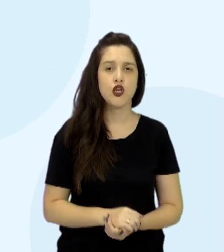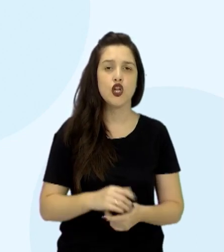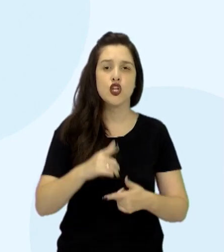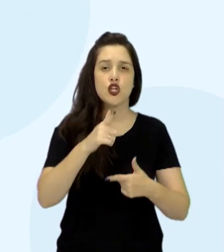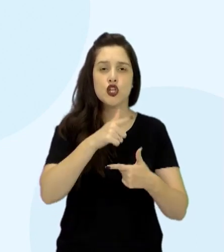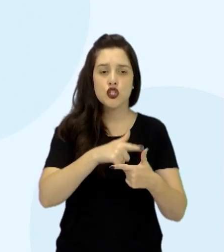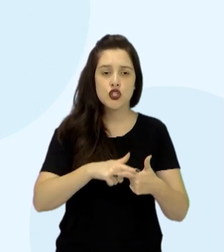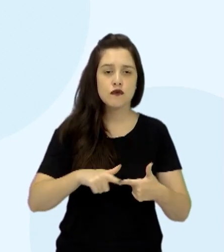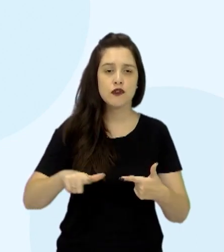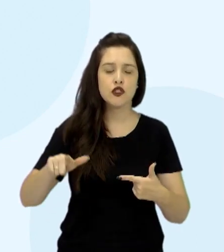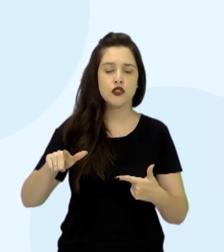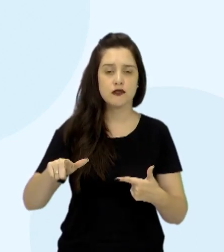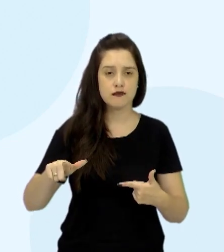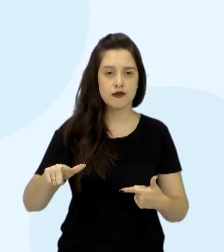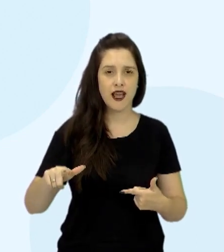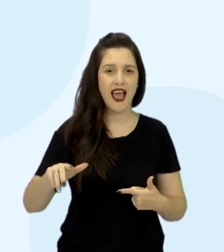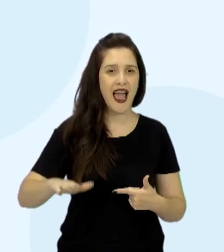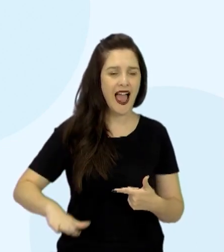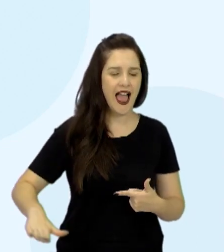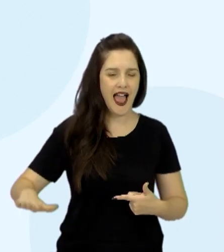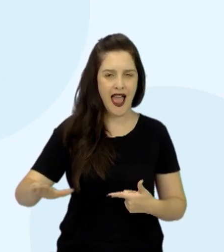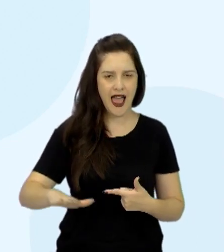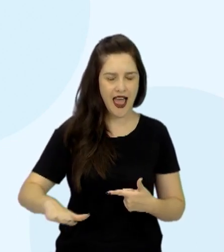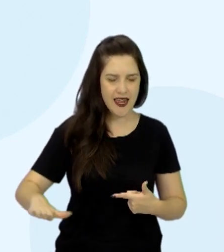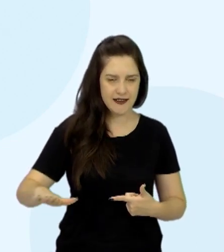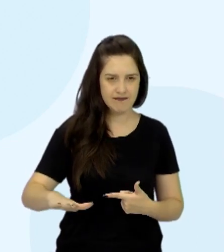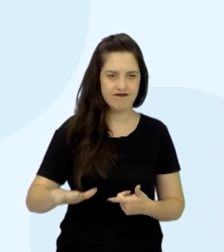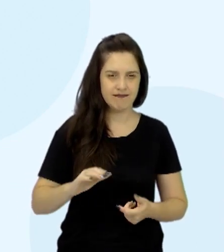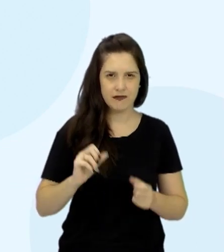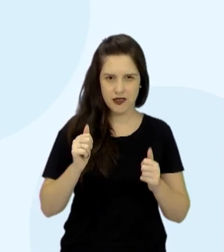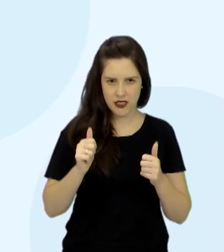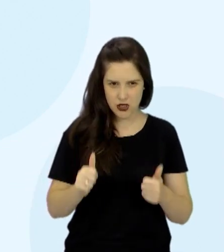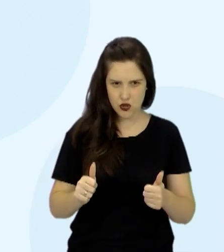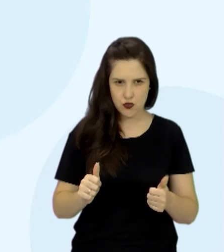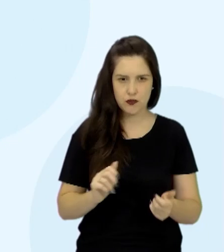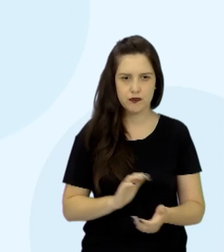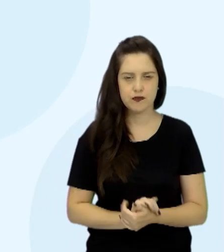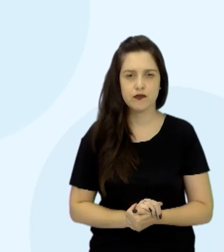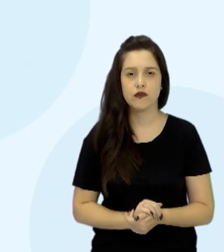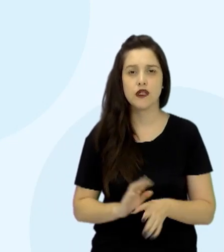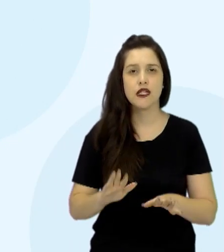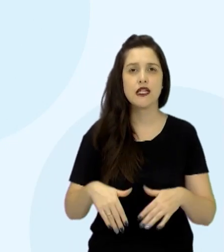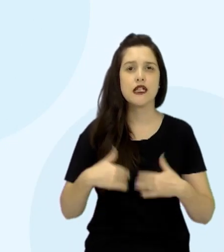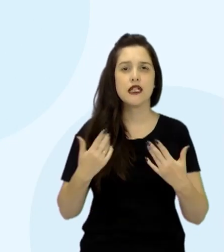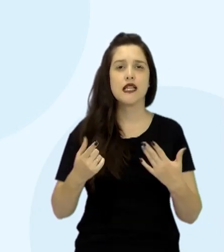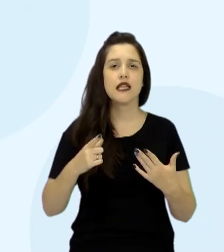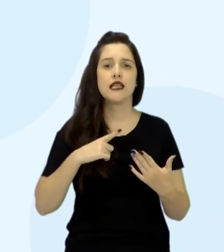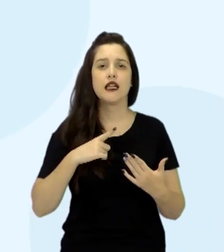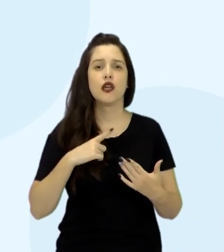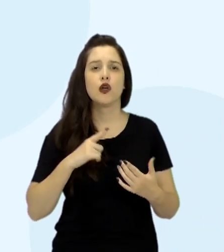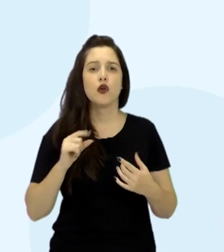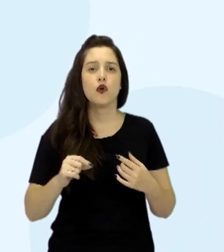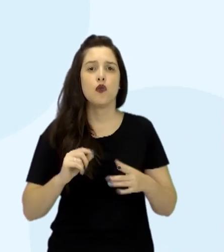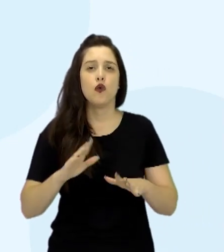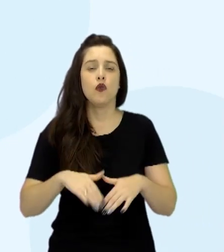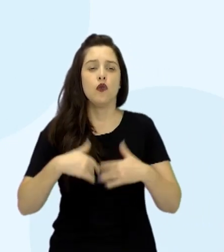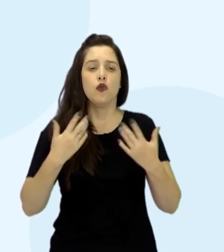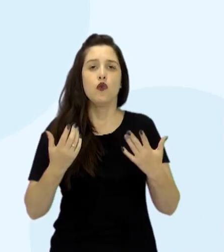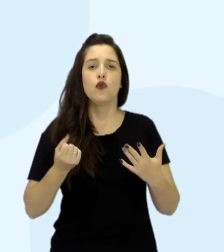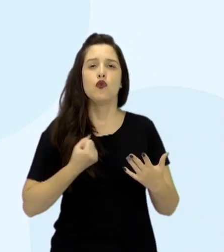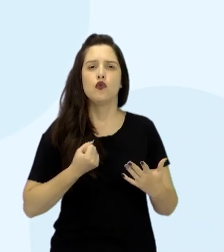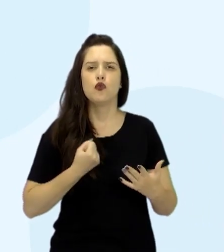dividido pela área. Não é isso? Sim. Então, nós temos aqui. Qual que é o número